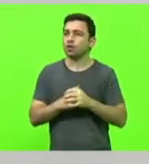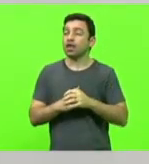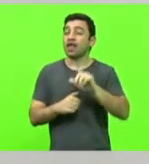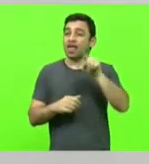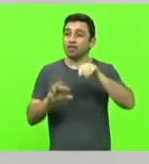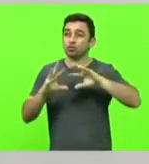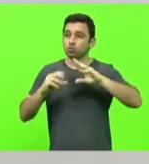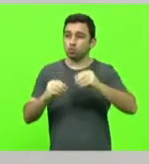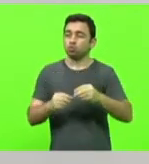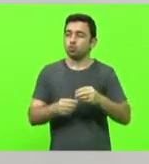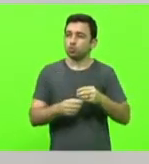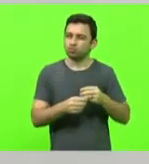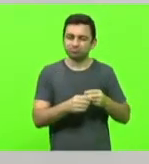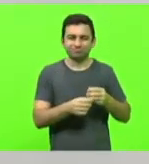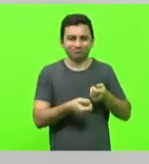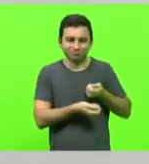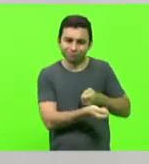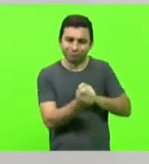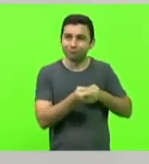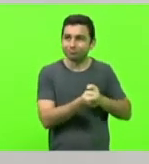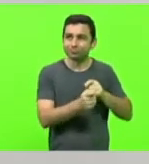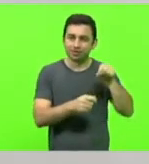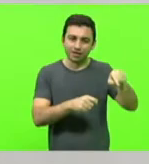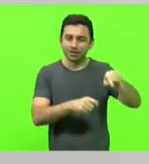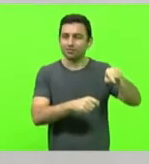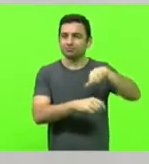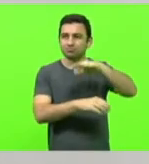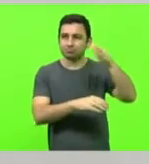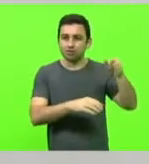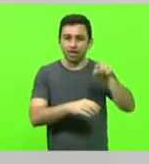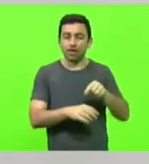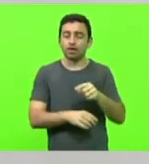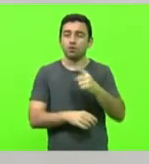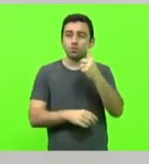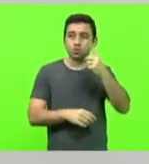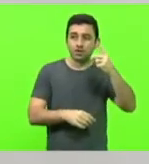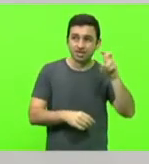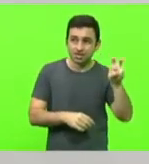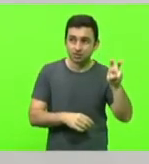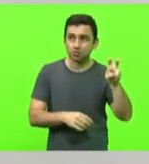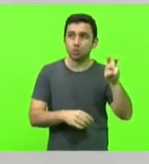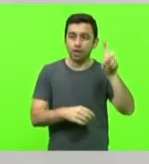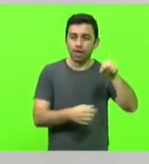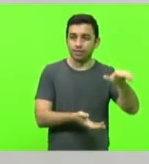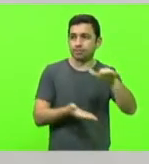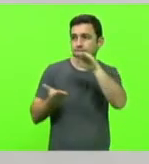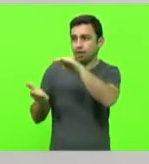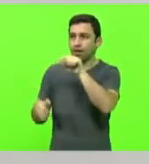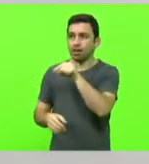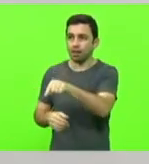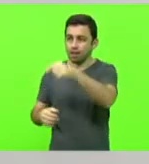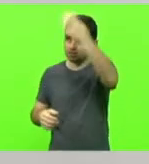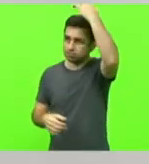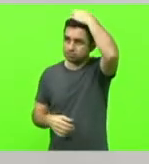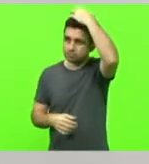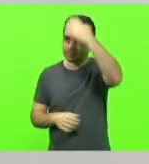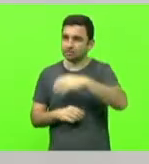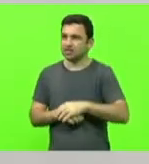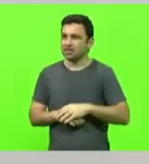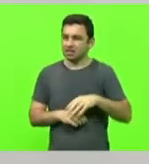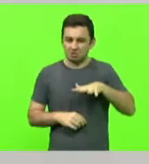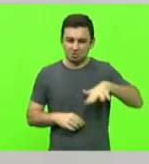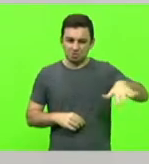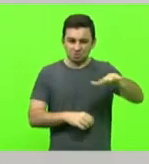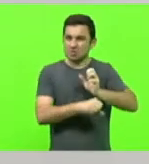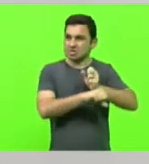região de Minas Gerais, um quinto daquilo era destinado à coroa. O sujeito, com tanta raiva de ter que separar um quinto do fruto do seu trabalho